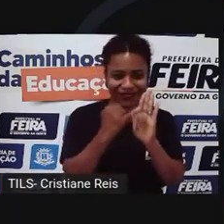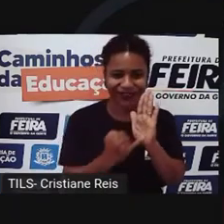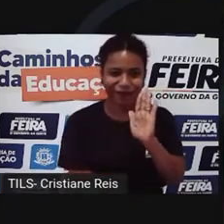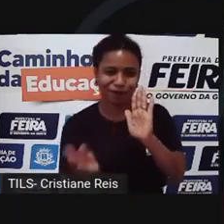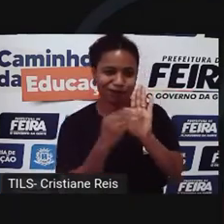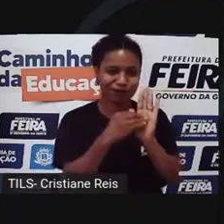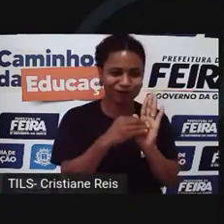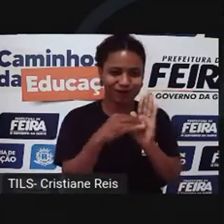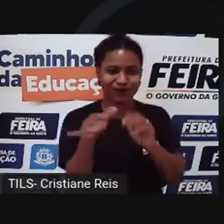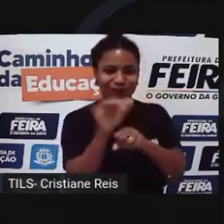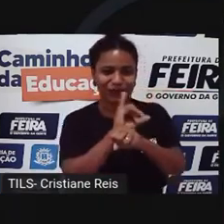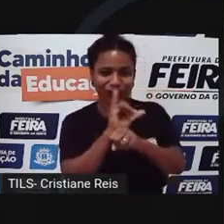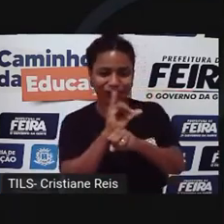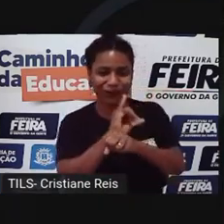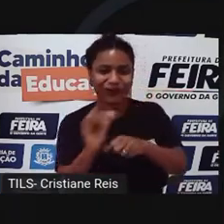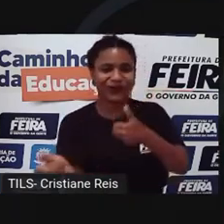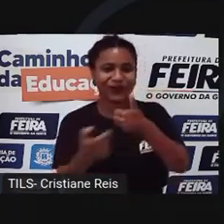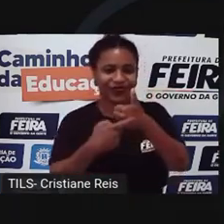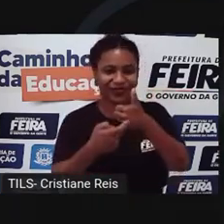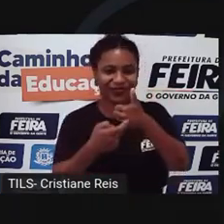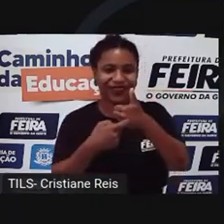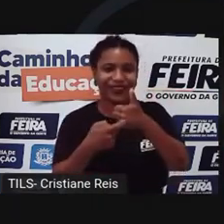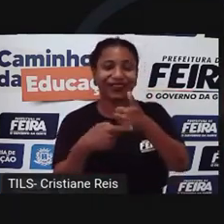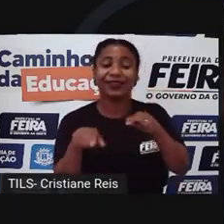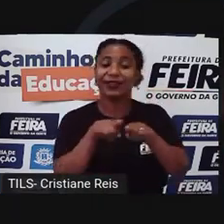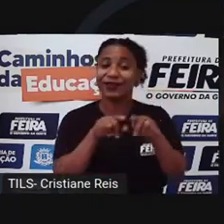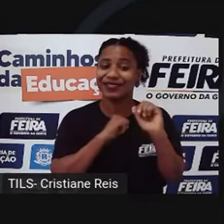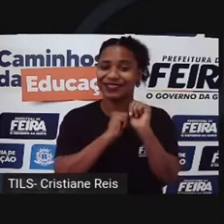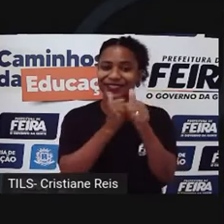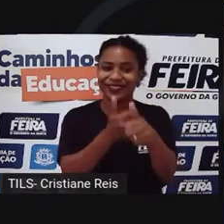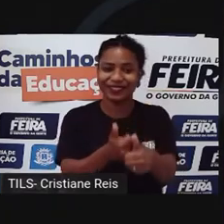o sininho, deixar o seu like e seguir a gente também no Instagram,